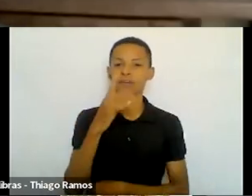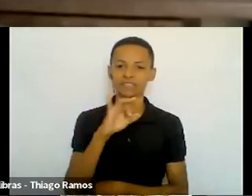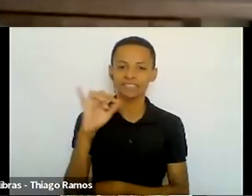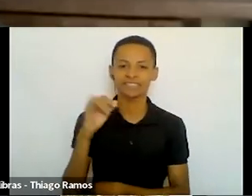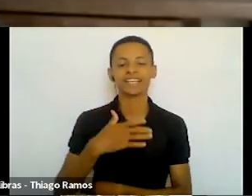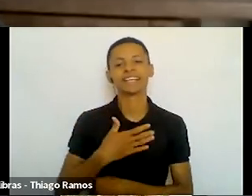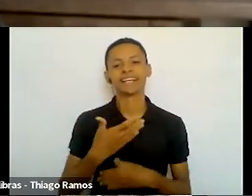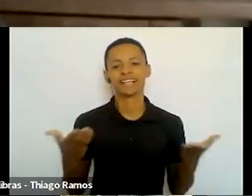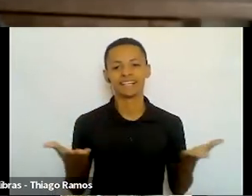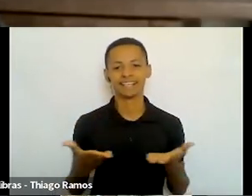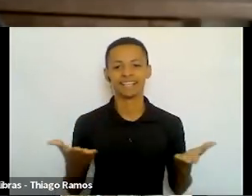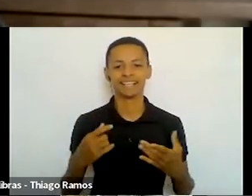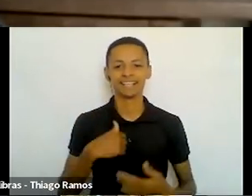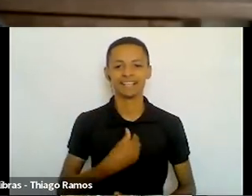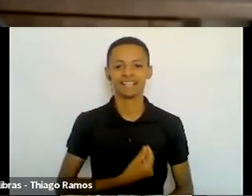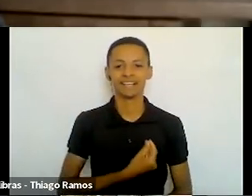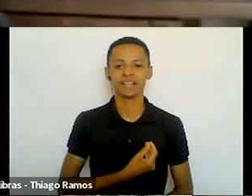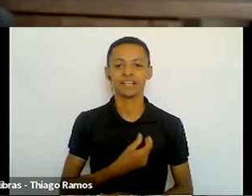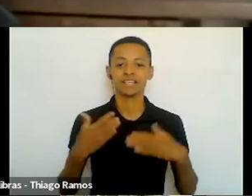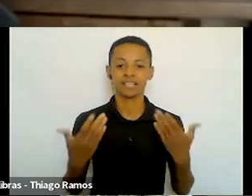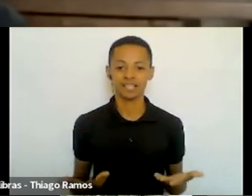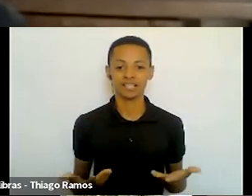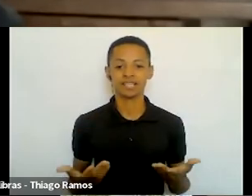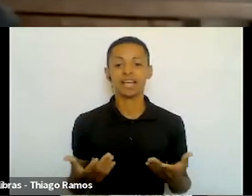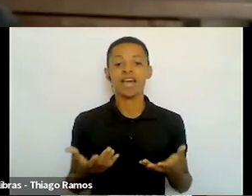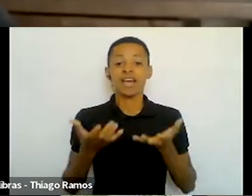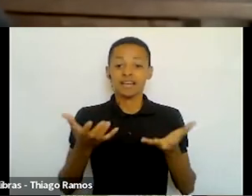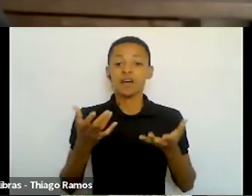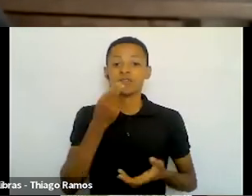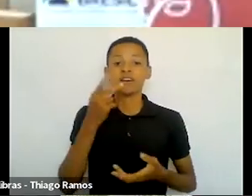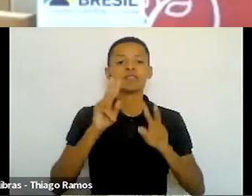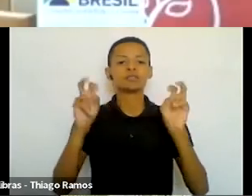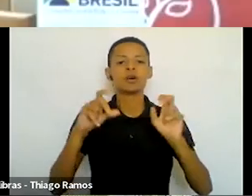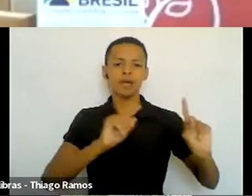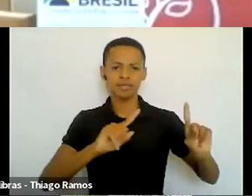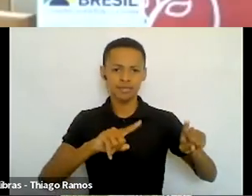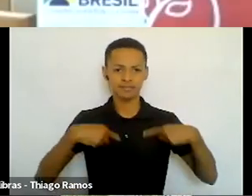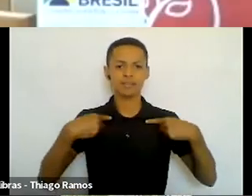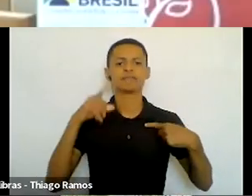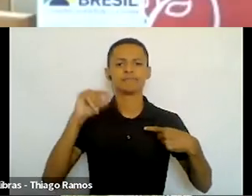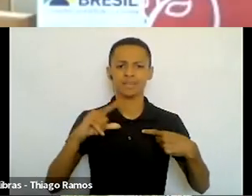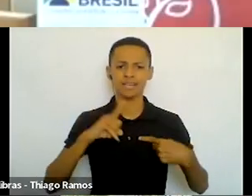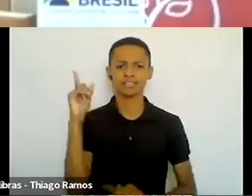no Brasil. E queria dizer o seguinte, o desafio aqui que foi proposto é bem difícil,